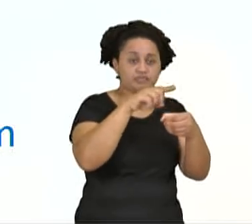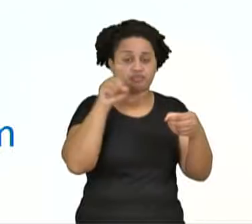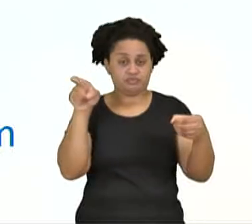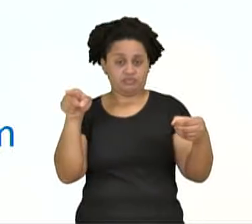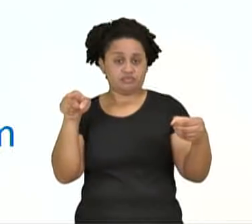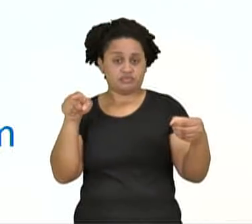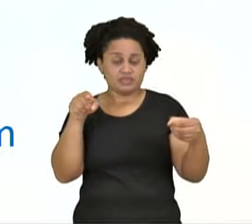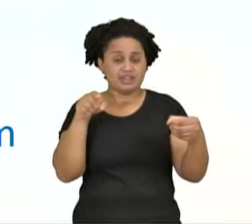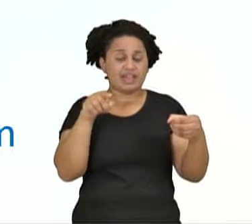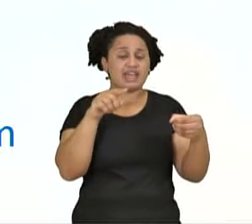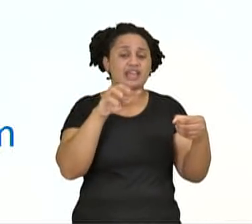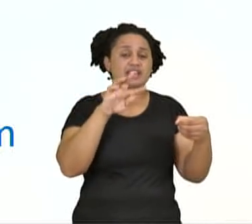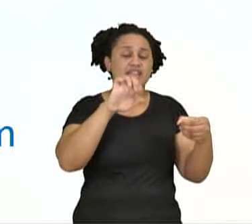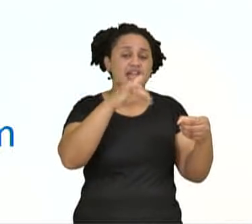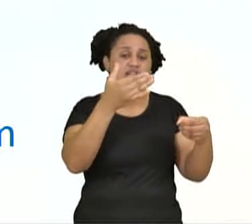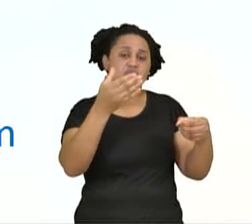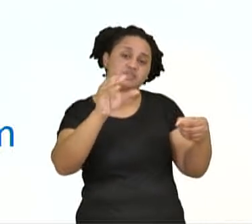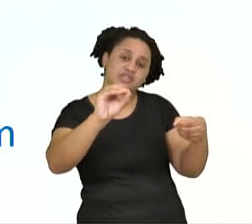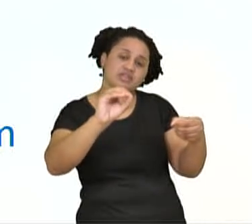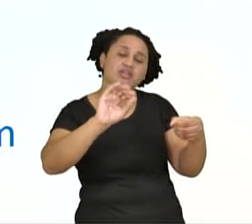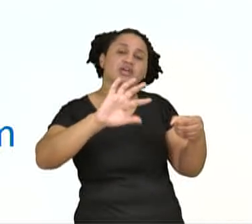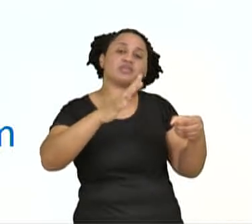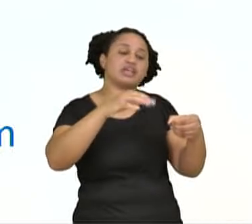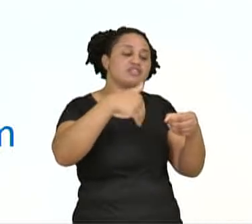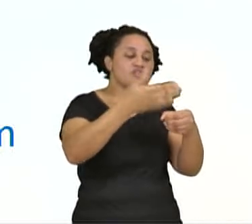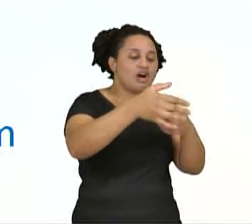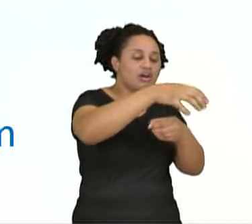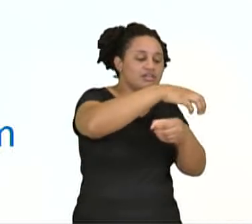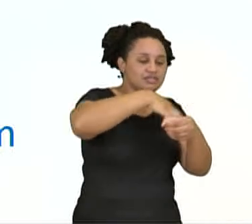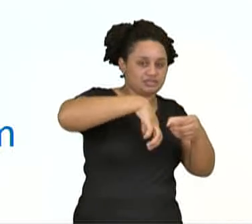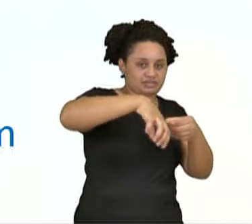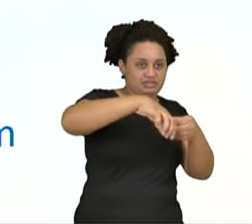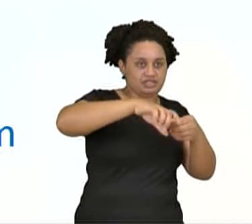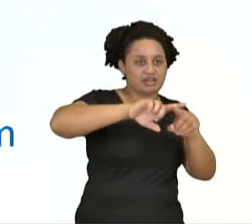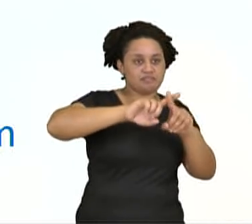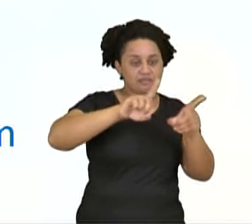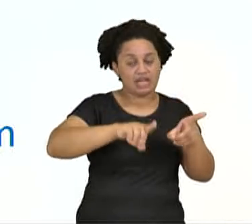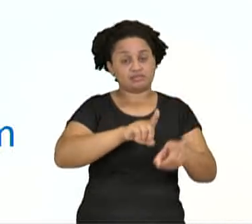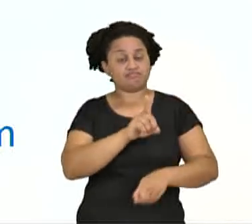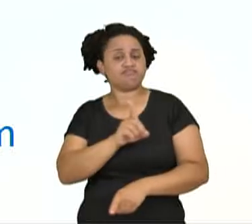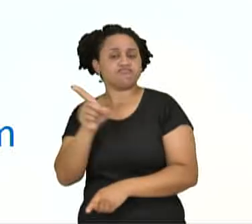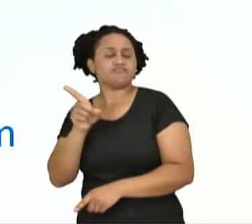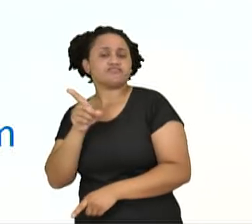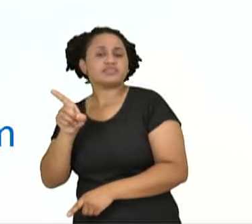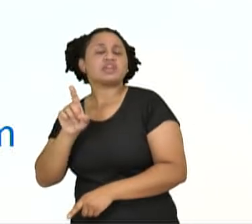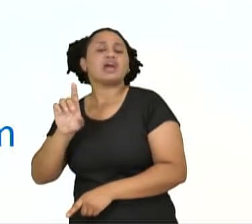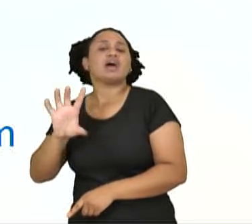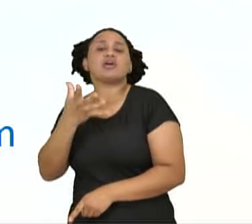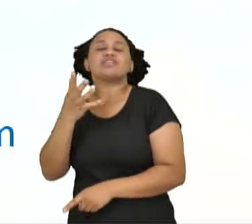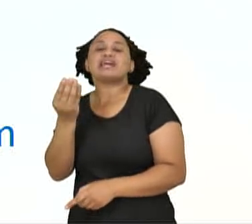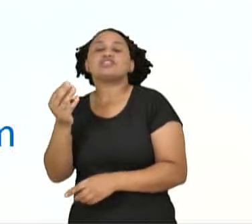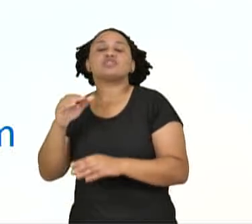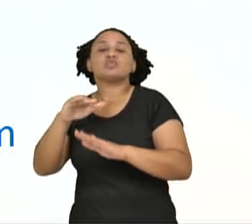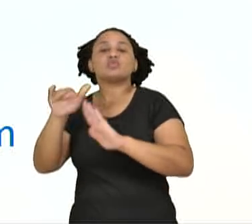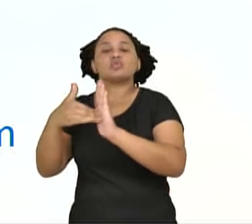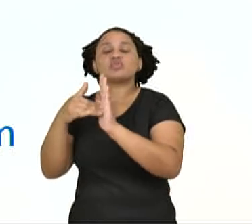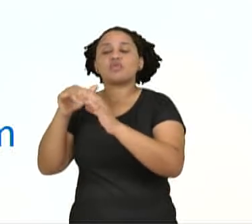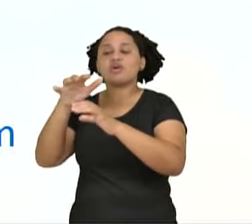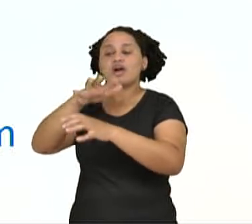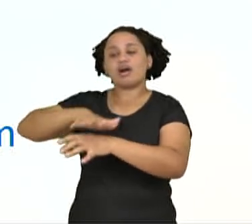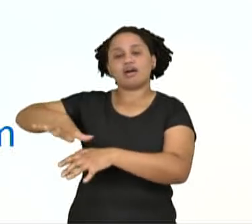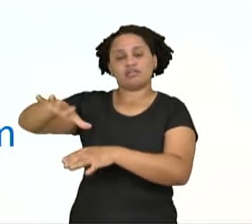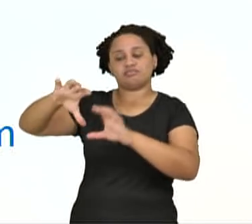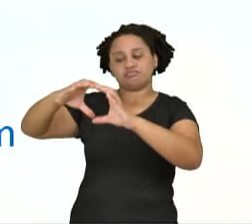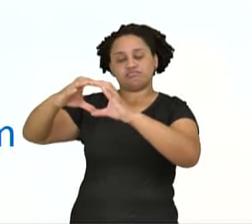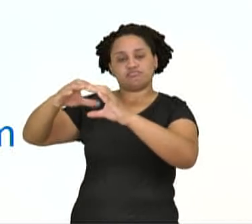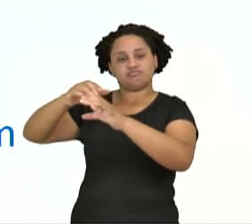de tradução está ocorrendo no citoplasma. Já nos procariontes, está ocorrendo tudo dentro do citoplasma, porque não tem